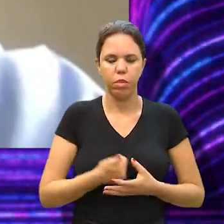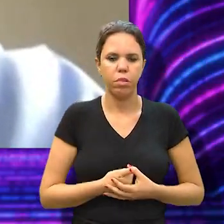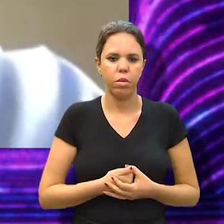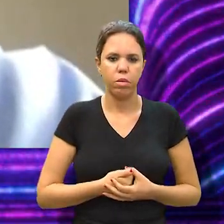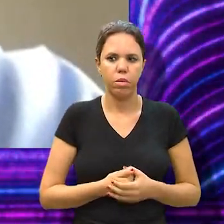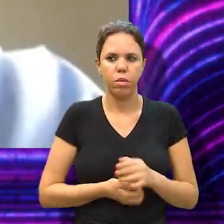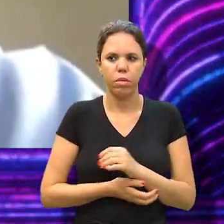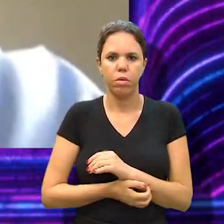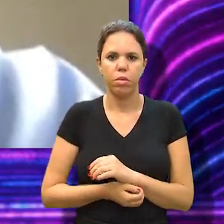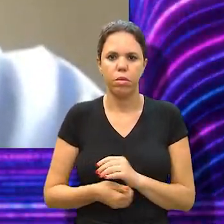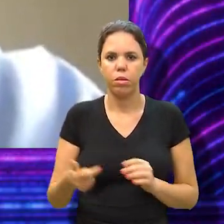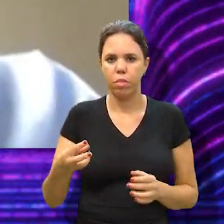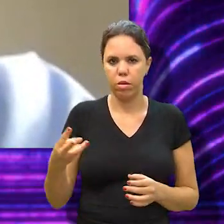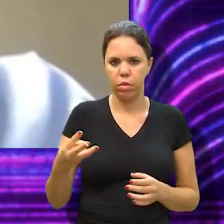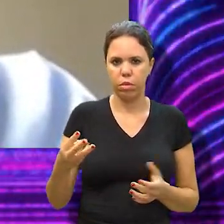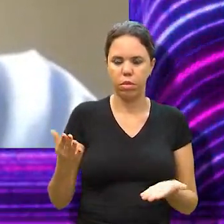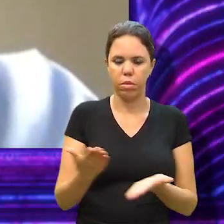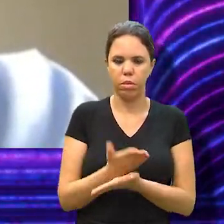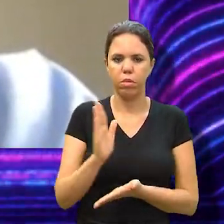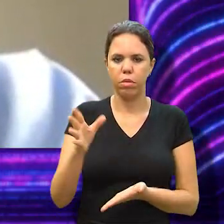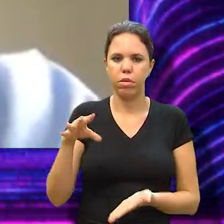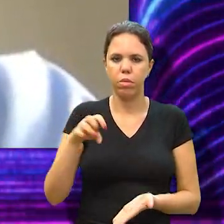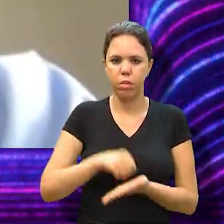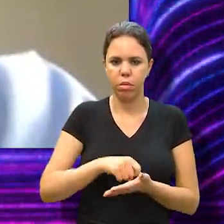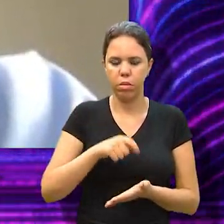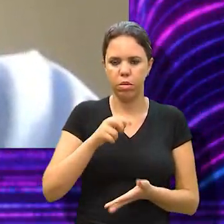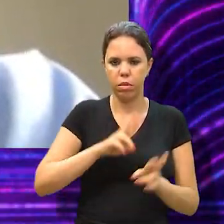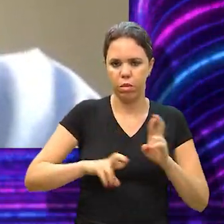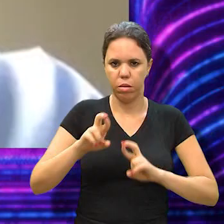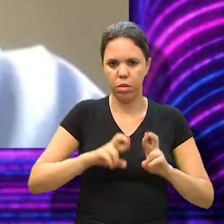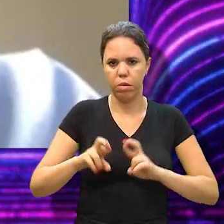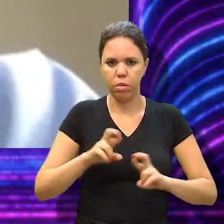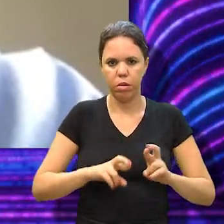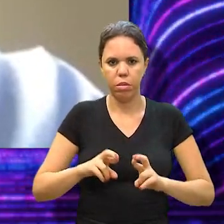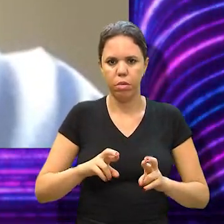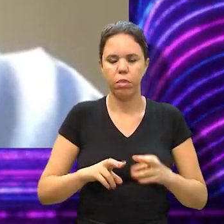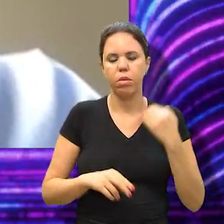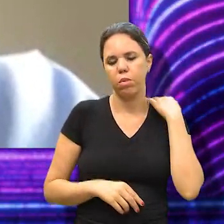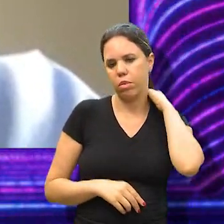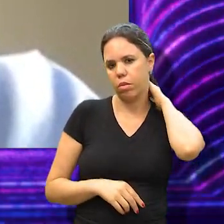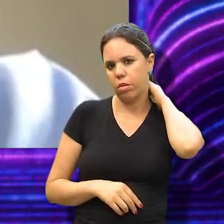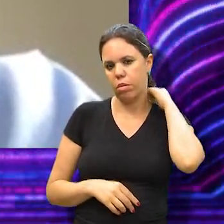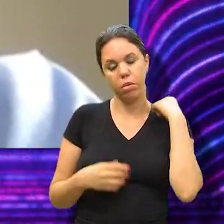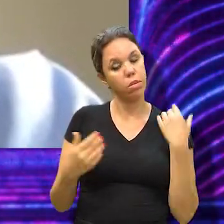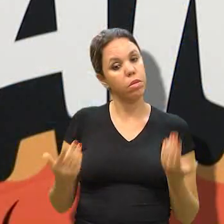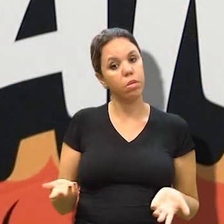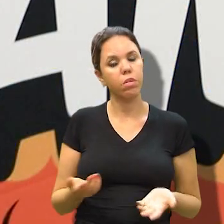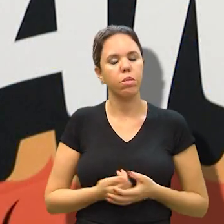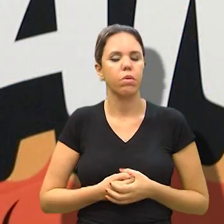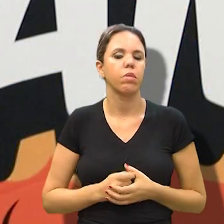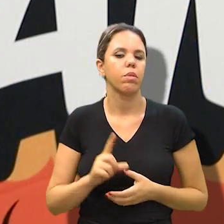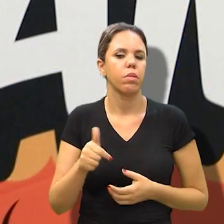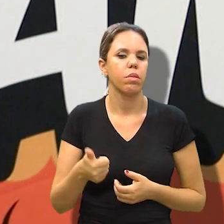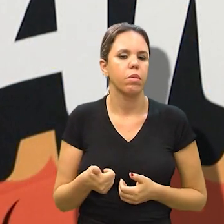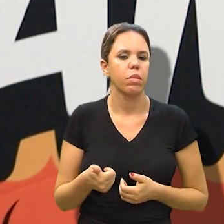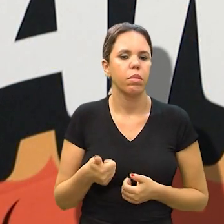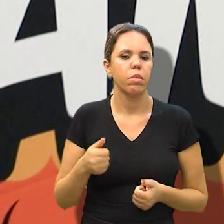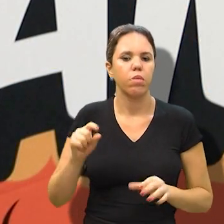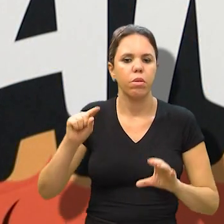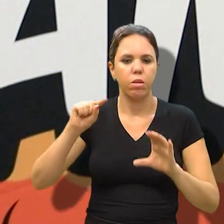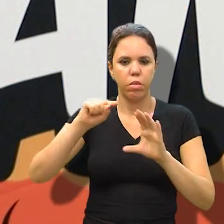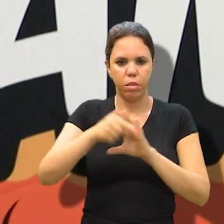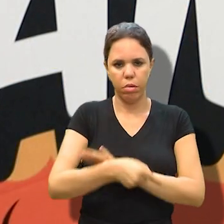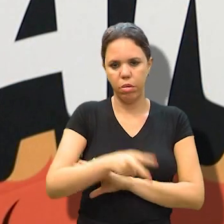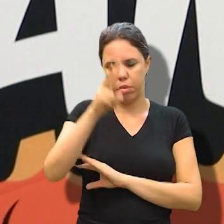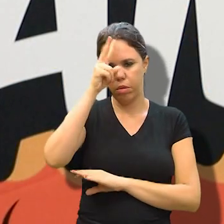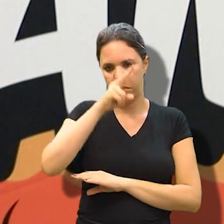1 e o livro 3 já está escrito em revisão na editora, né? Bom, daqui a pouquinho a gente vai